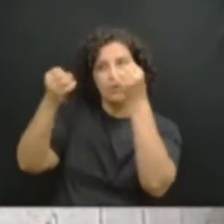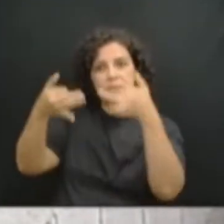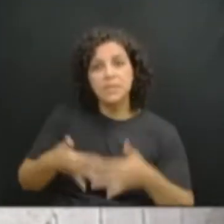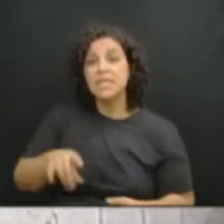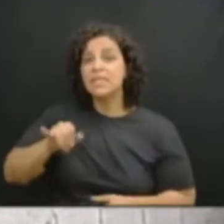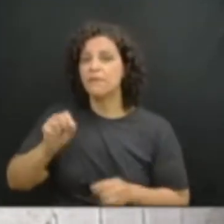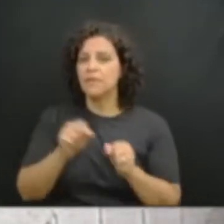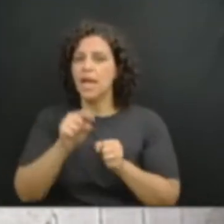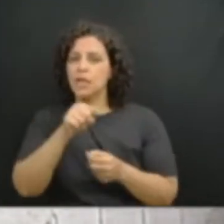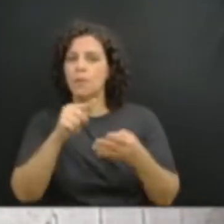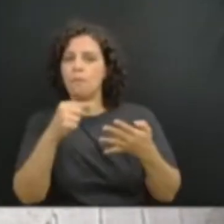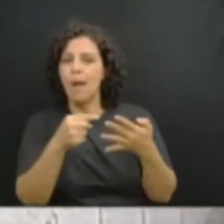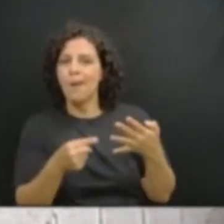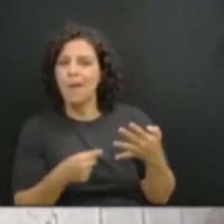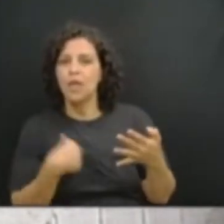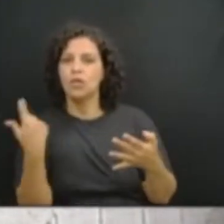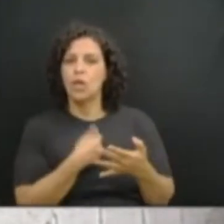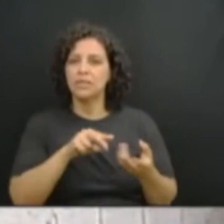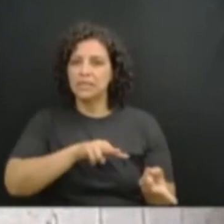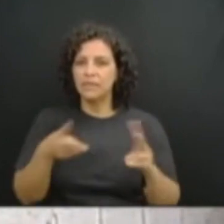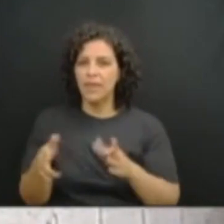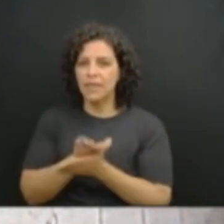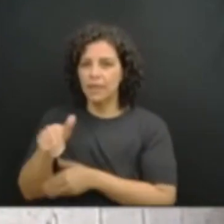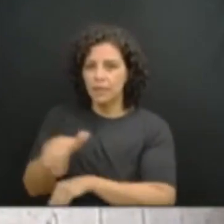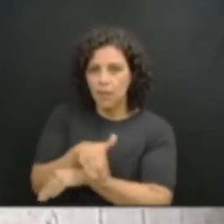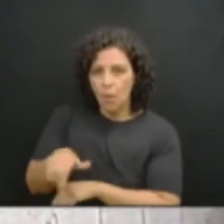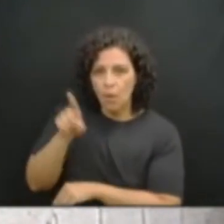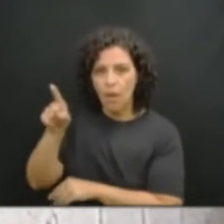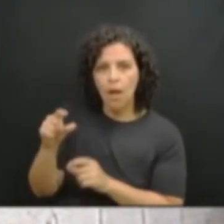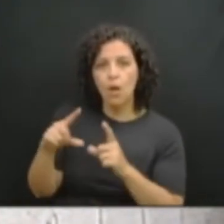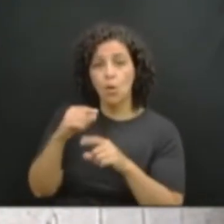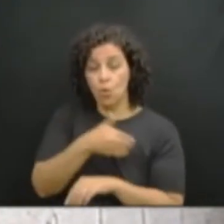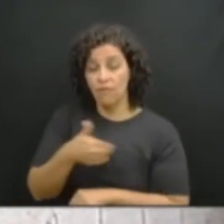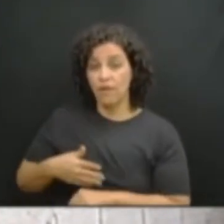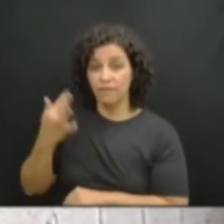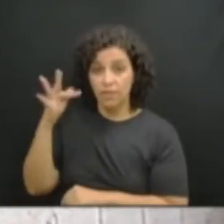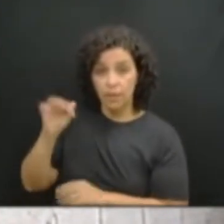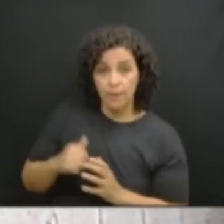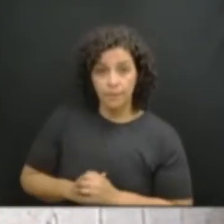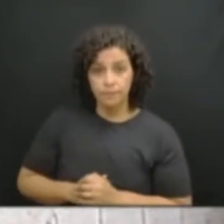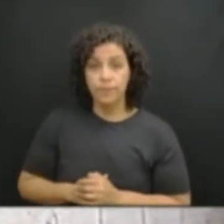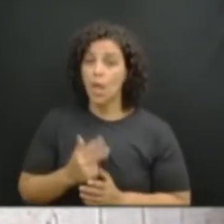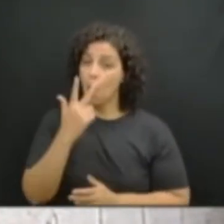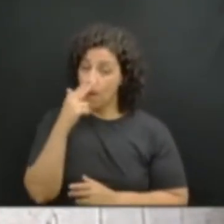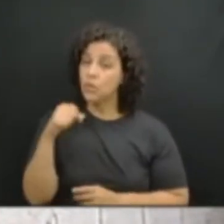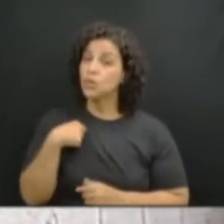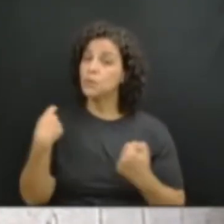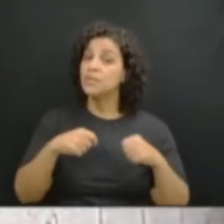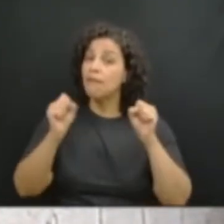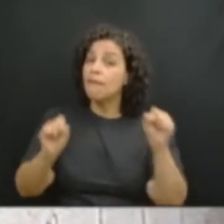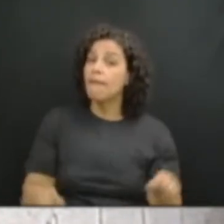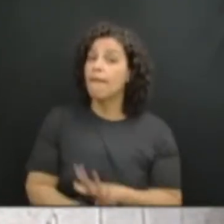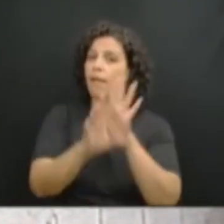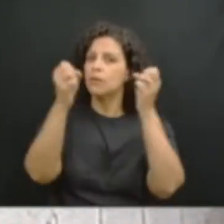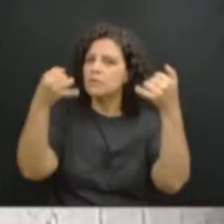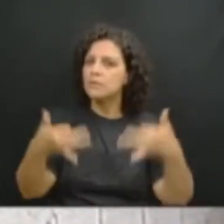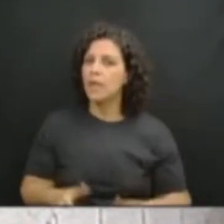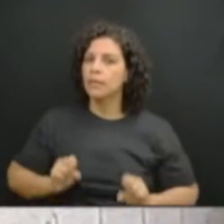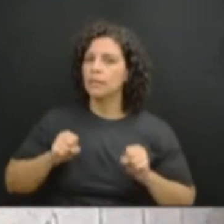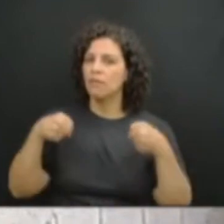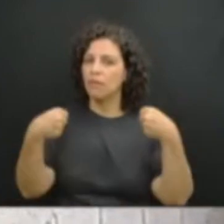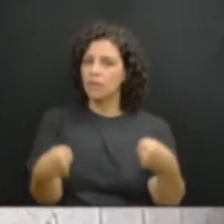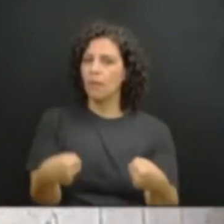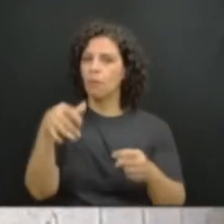se não fizer isso, nós não vamos dar as rodovias para o governo federal. E eu acho que isso tem que estar claro. A defesa